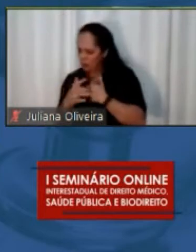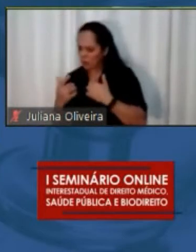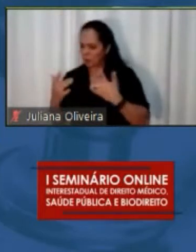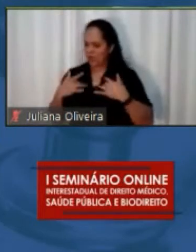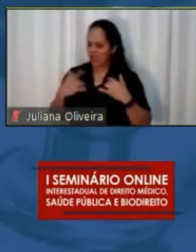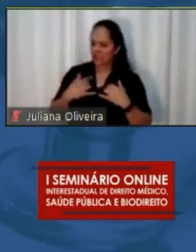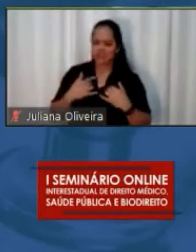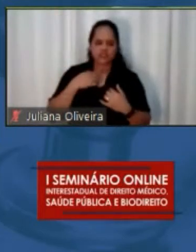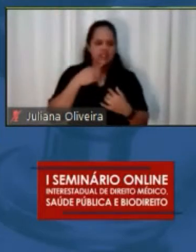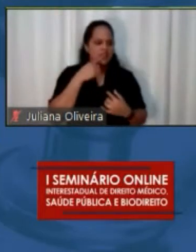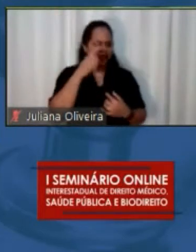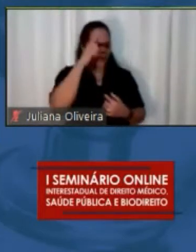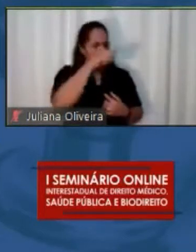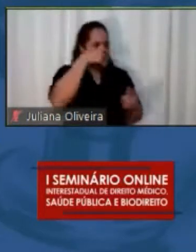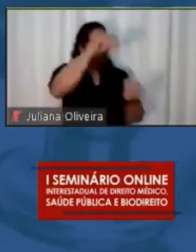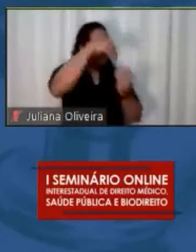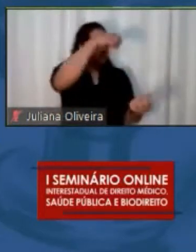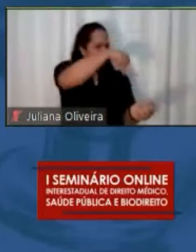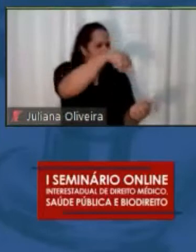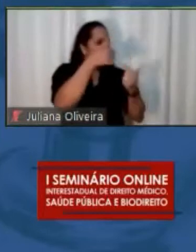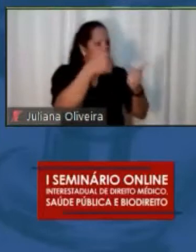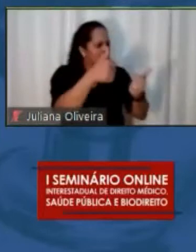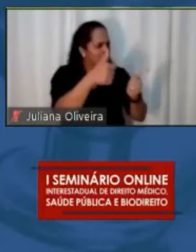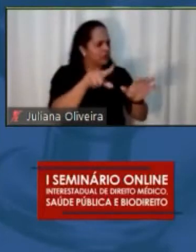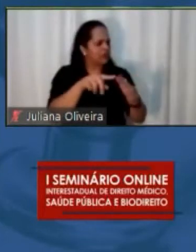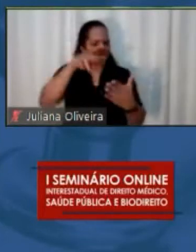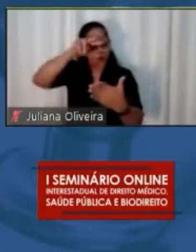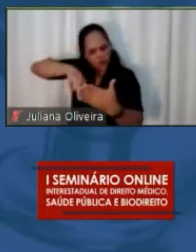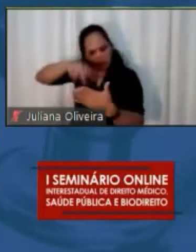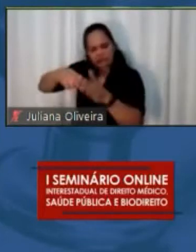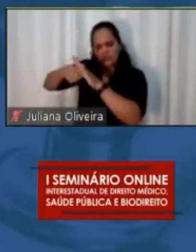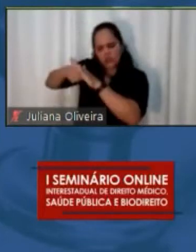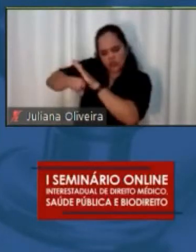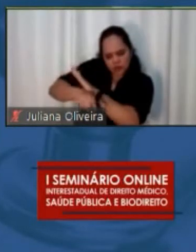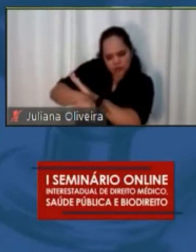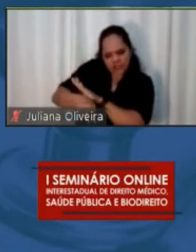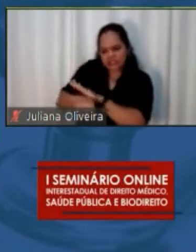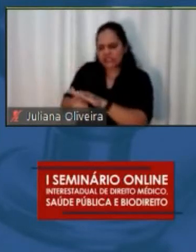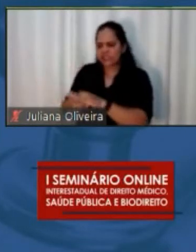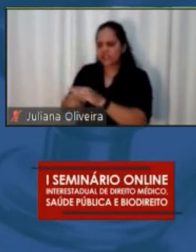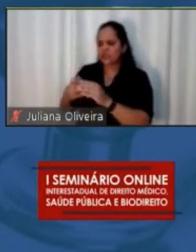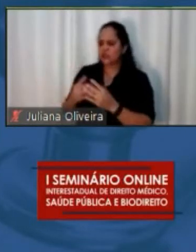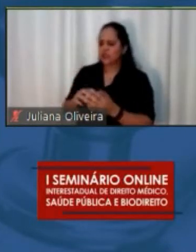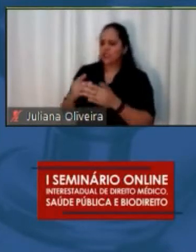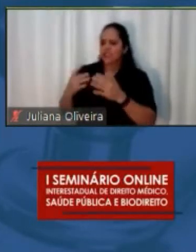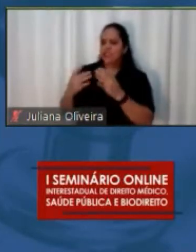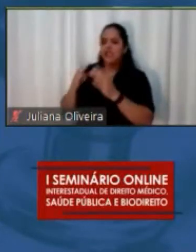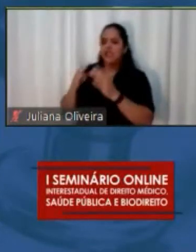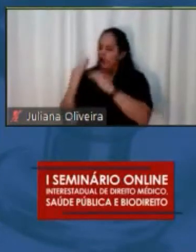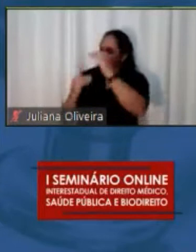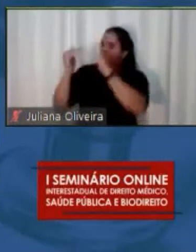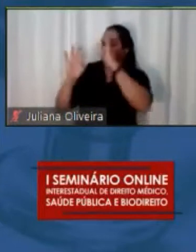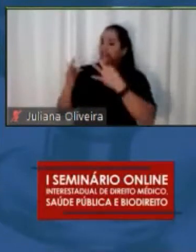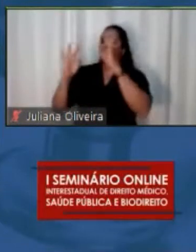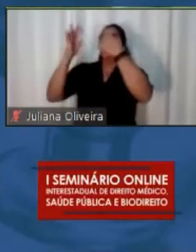estão atualizados? Será que eu realmente estou vendo a medicina do jeito como ela é hoje?